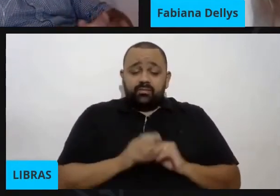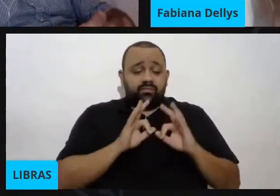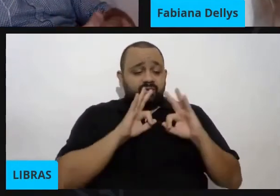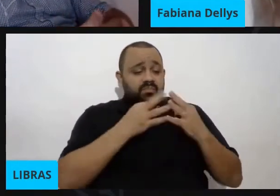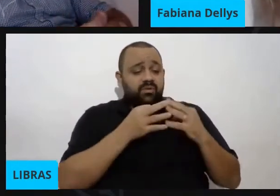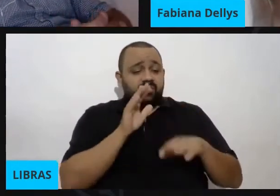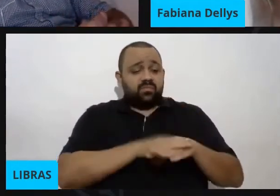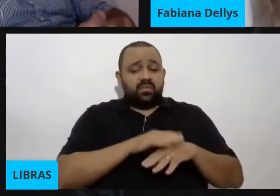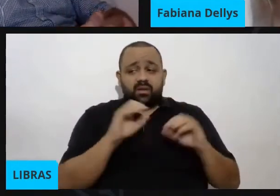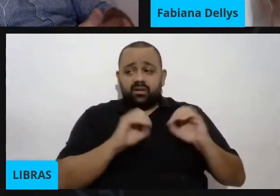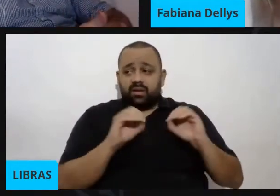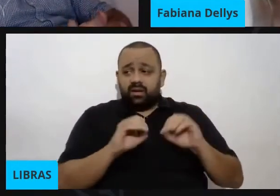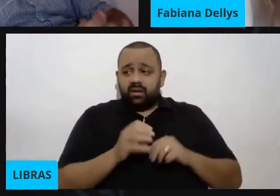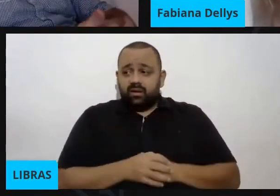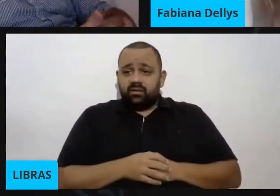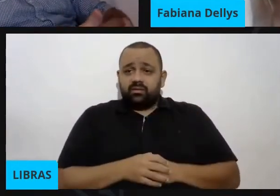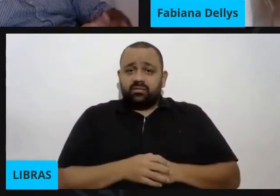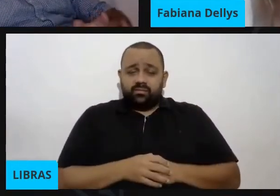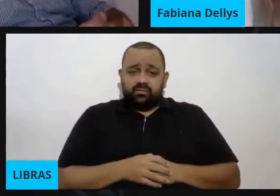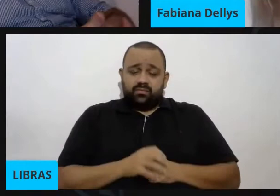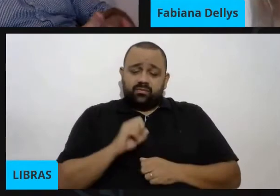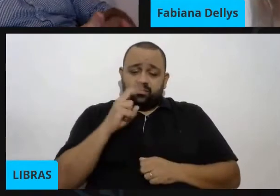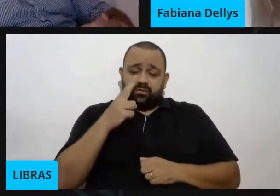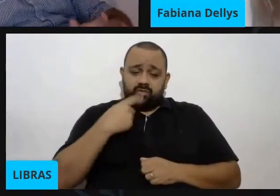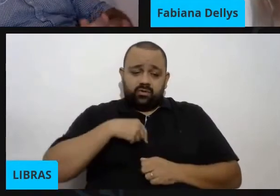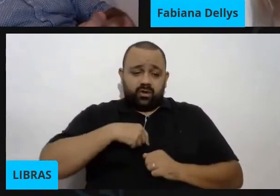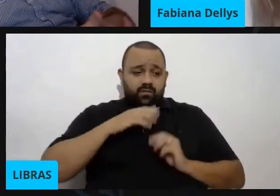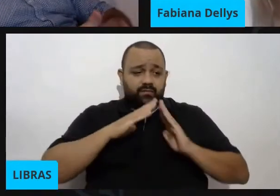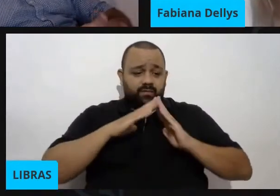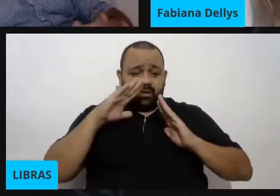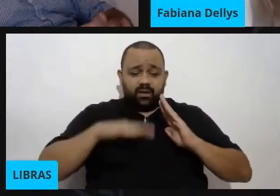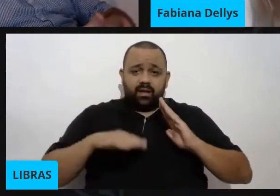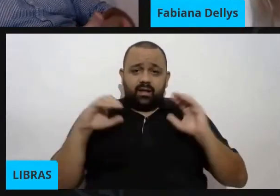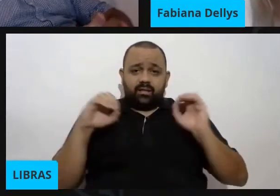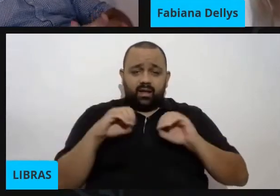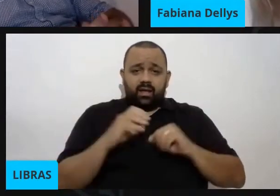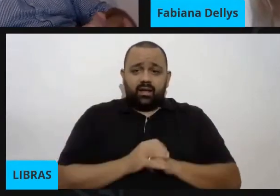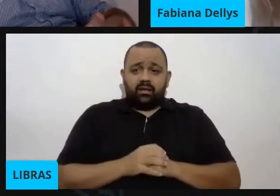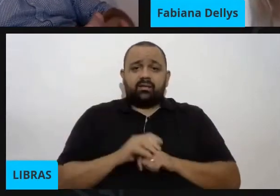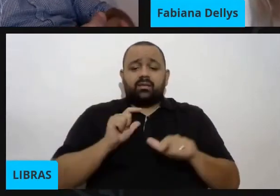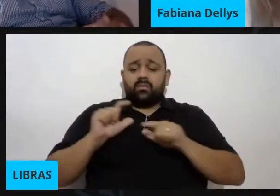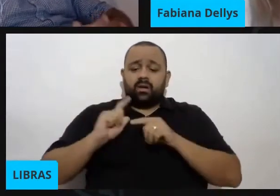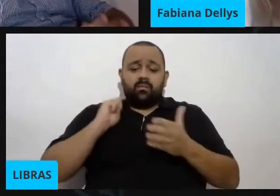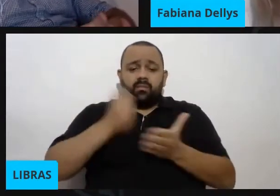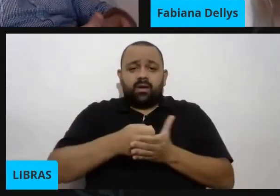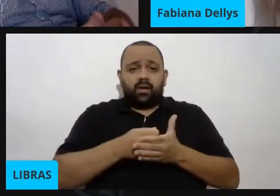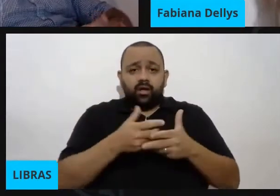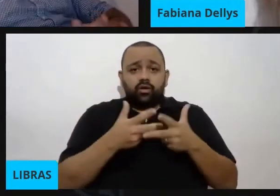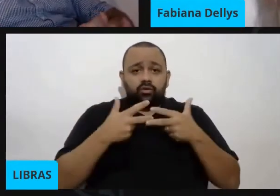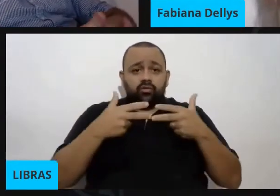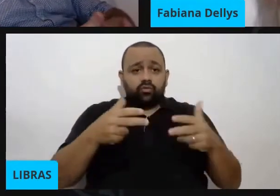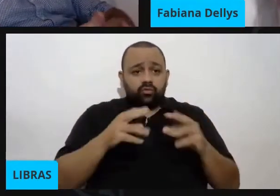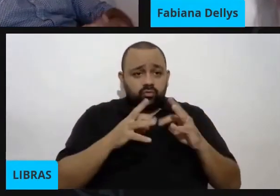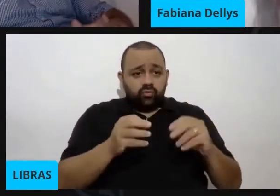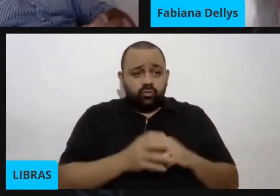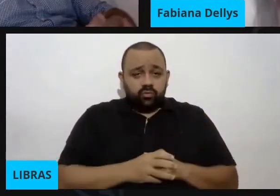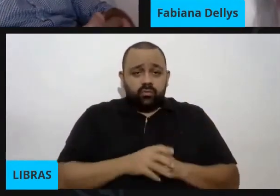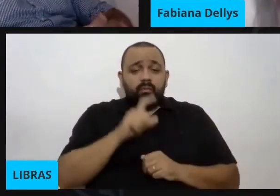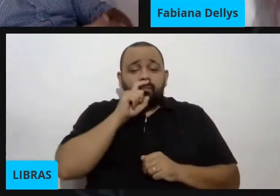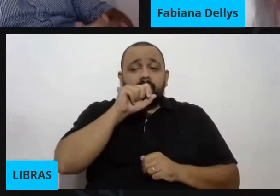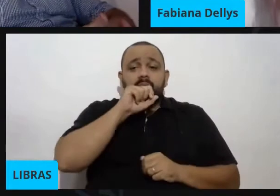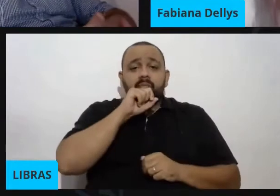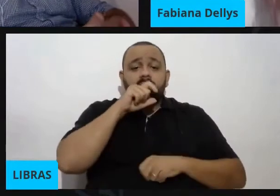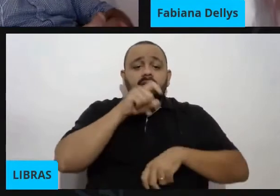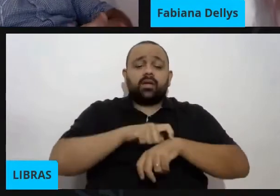Fabiano. A gente não fica mais em casa, porque a gente tem que trabalhar para pagar tudo isso. Os pais não têm tempo,